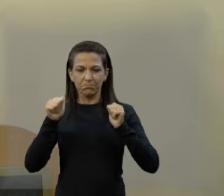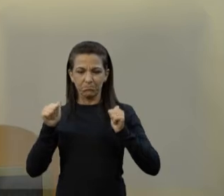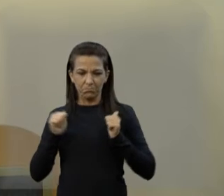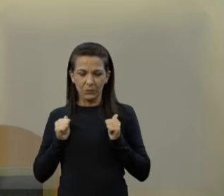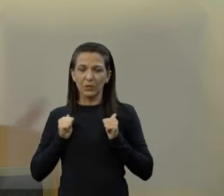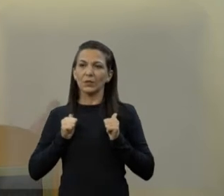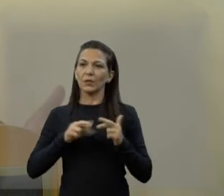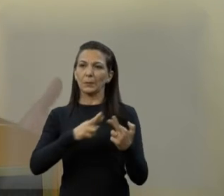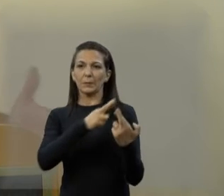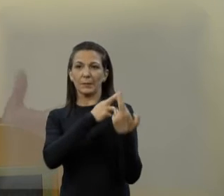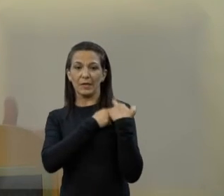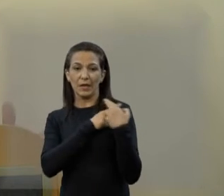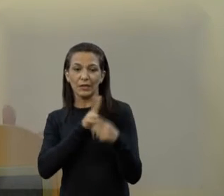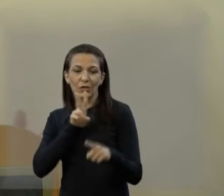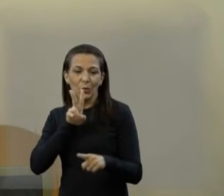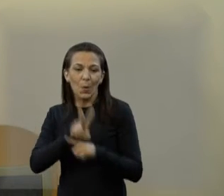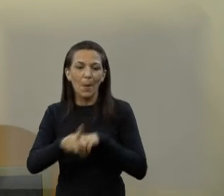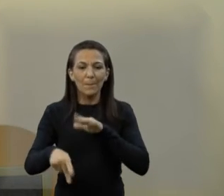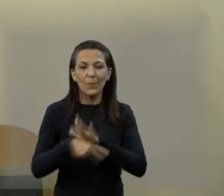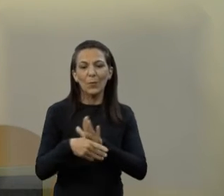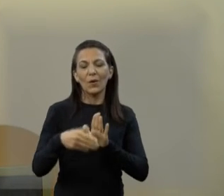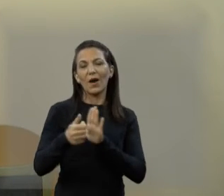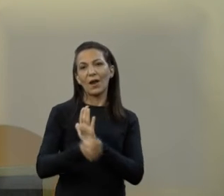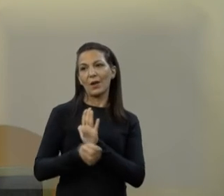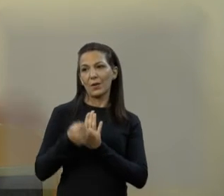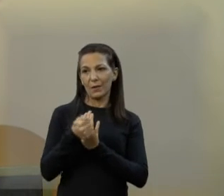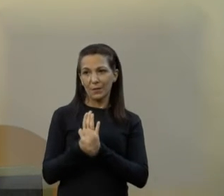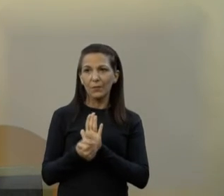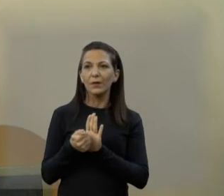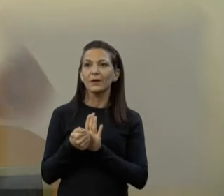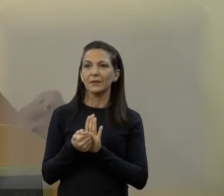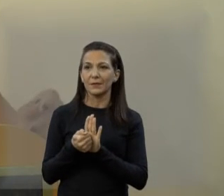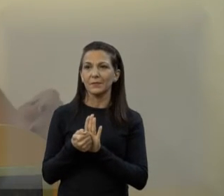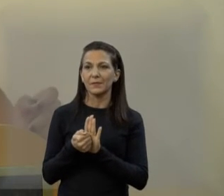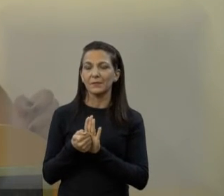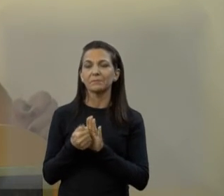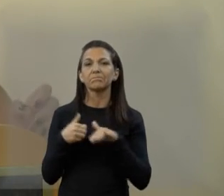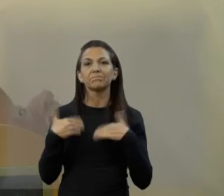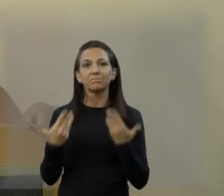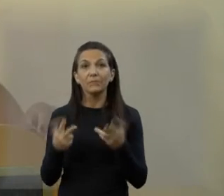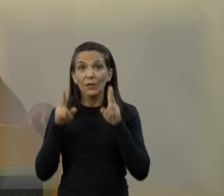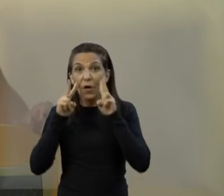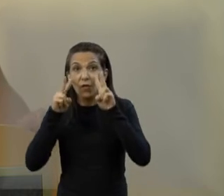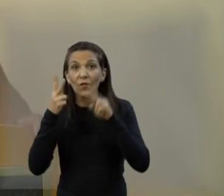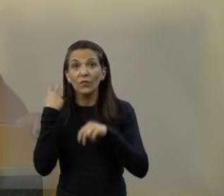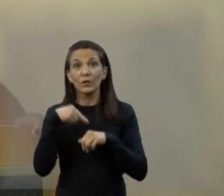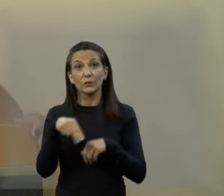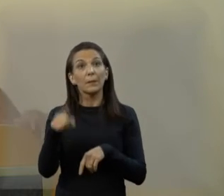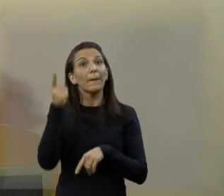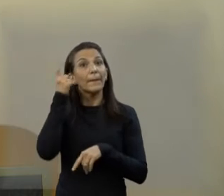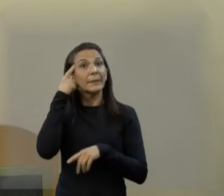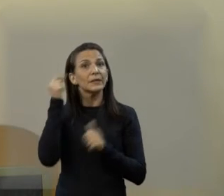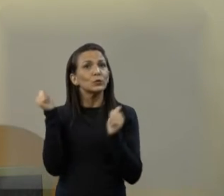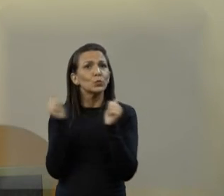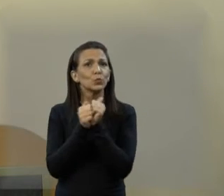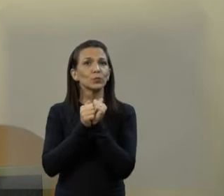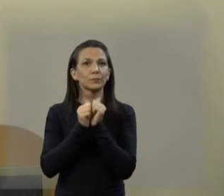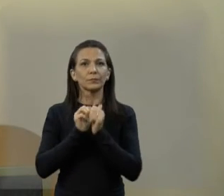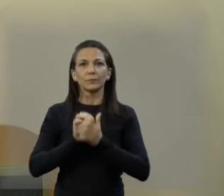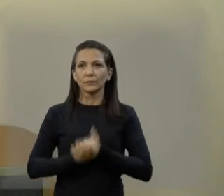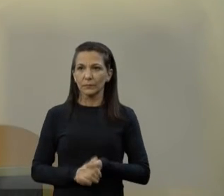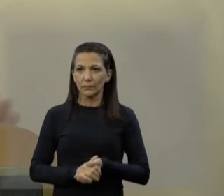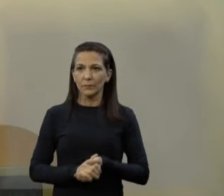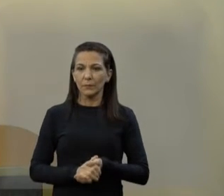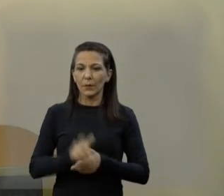responsabilidade de cuidar de Araraquara eu vejo senhores vereadores como vem comigo quando a população